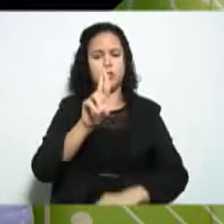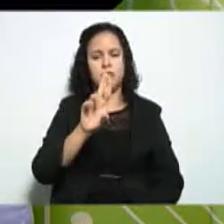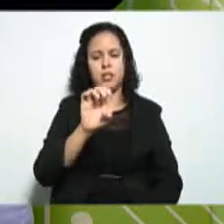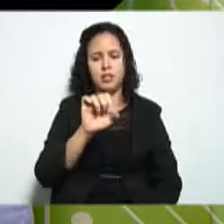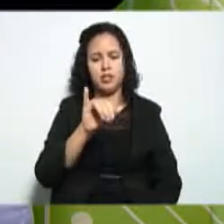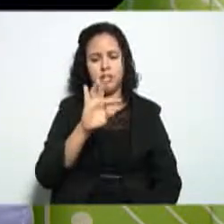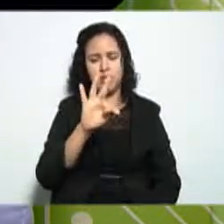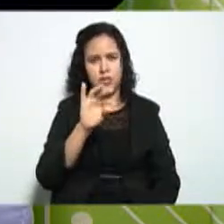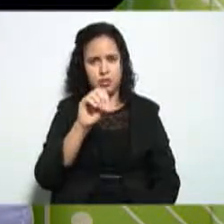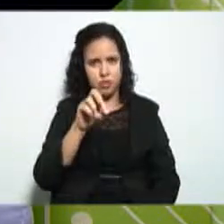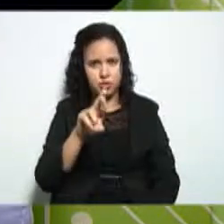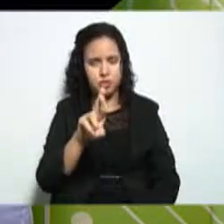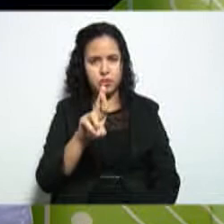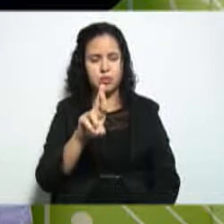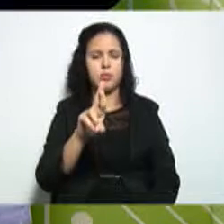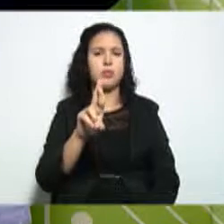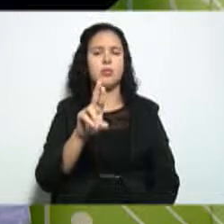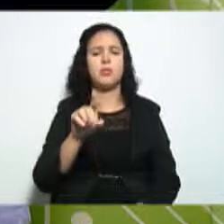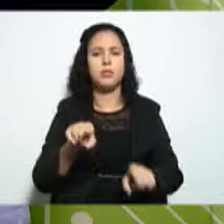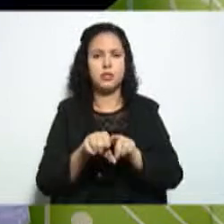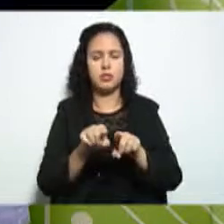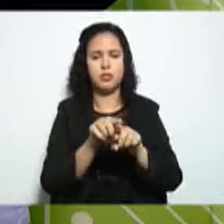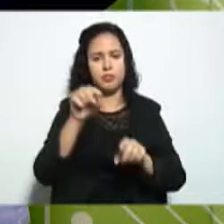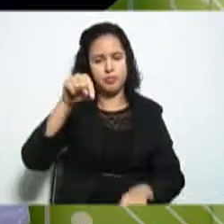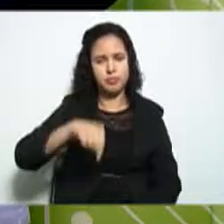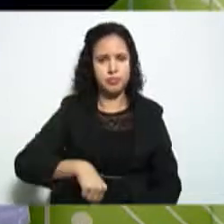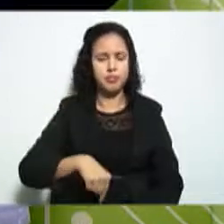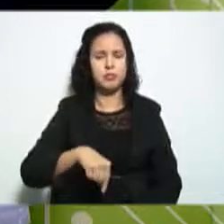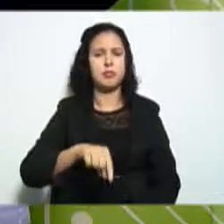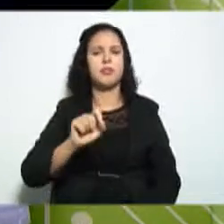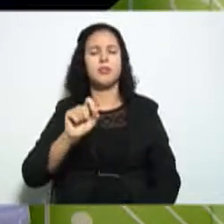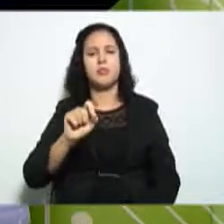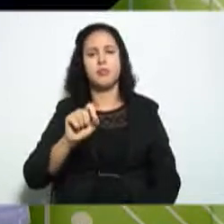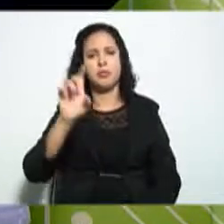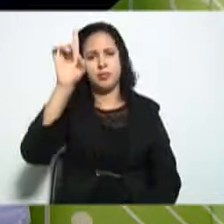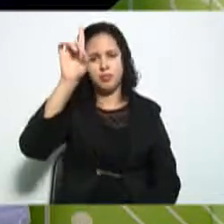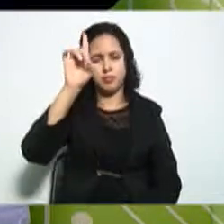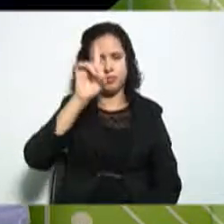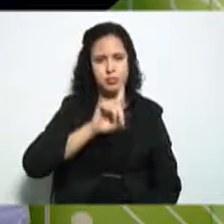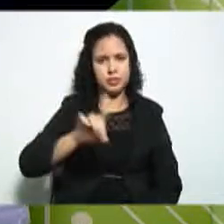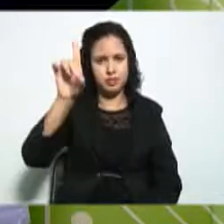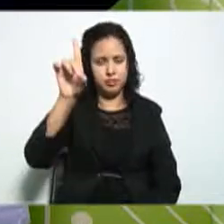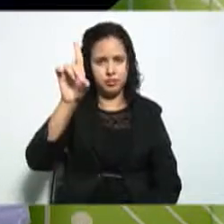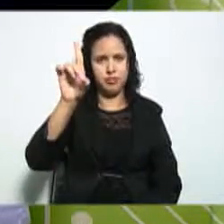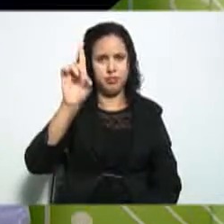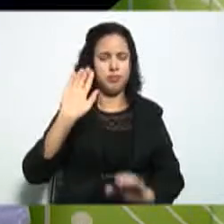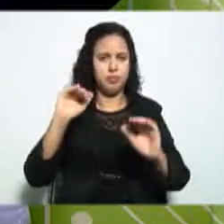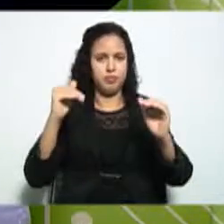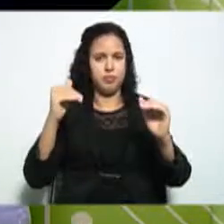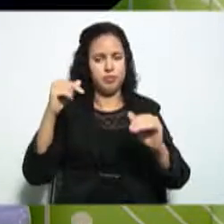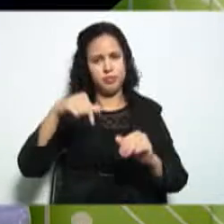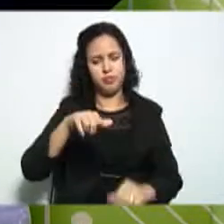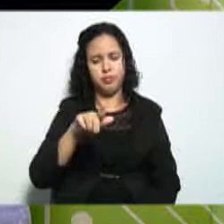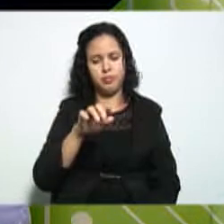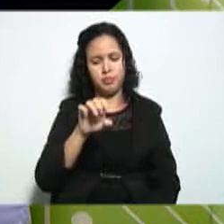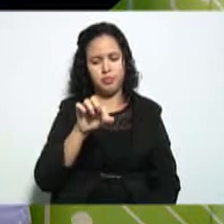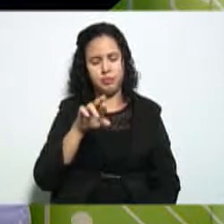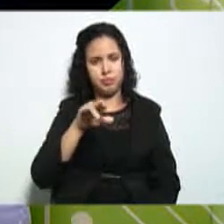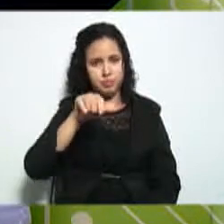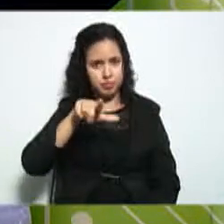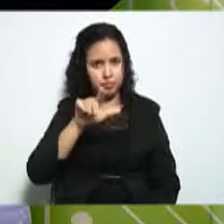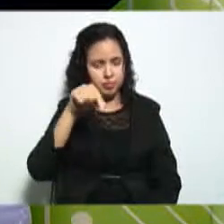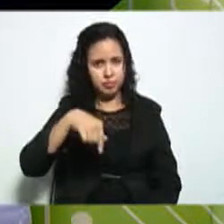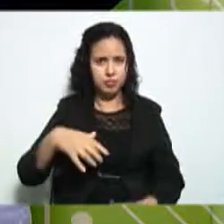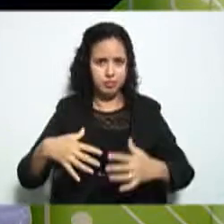e teremos eleição para direção geral aqui do nosso campus Porto Velho, Zona Norte. Para eleição